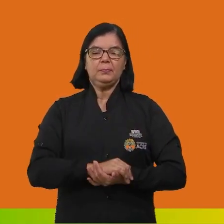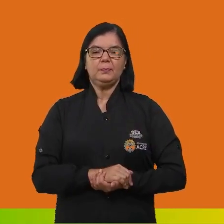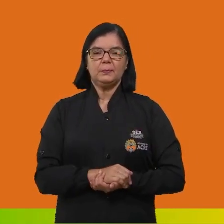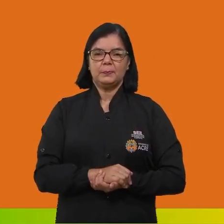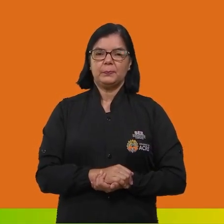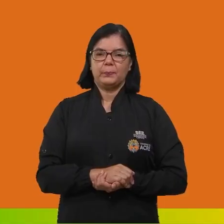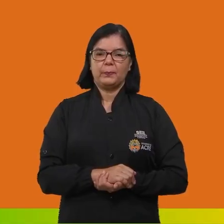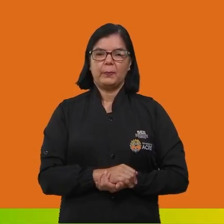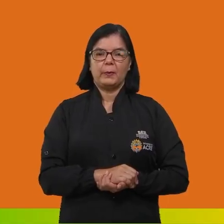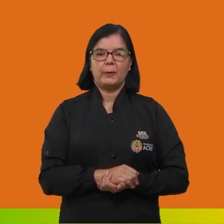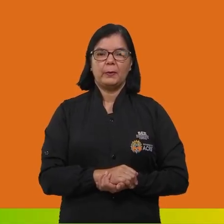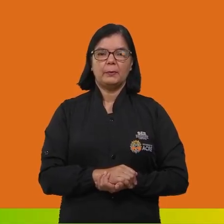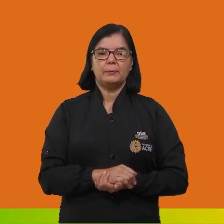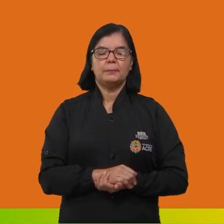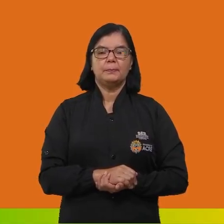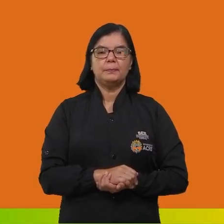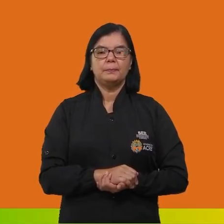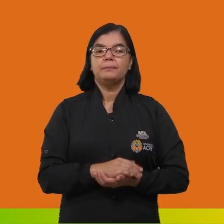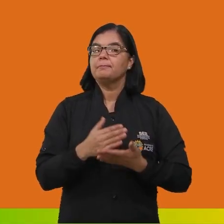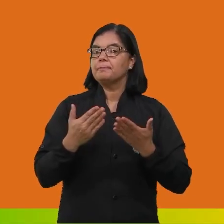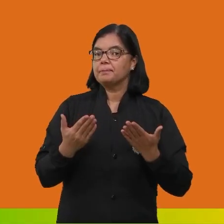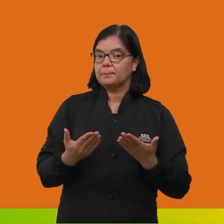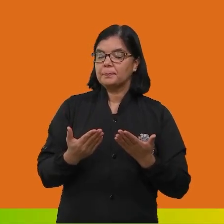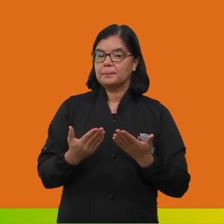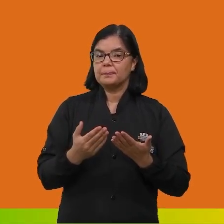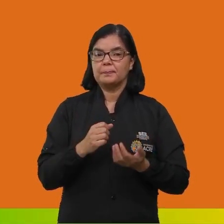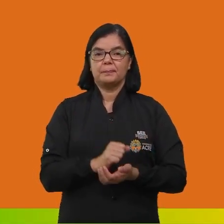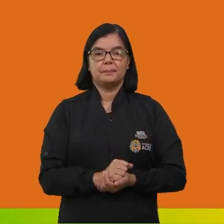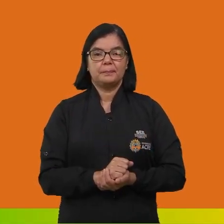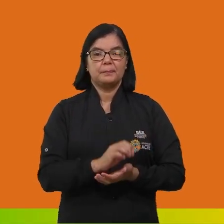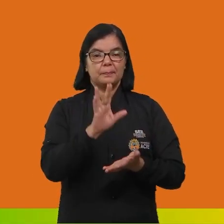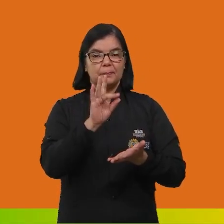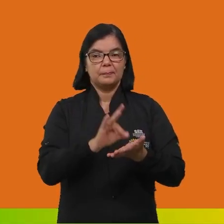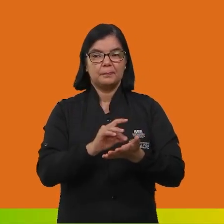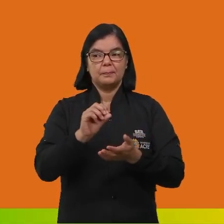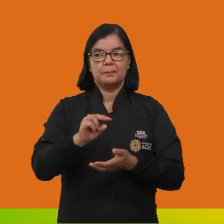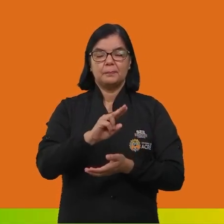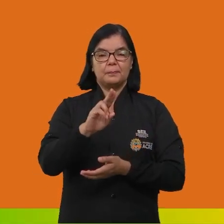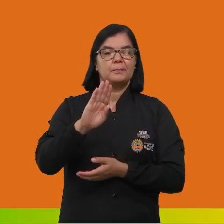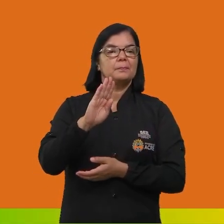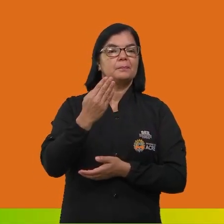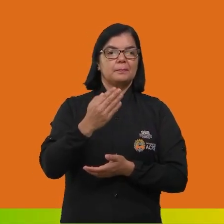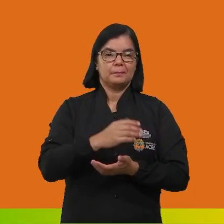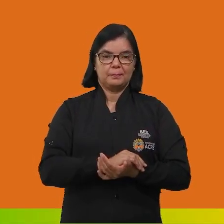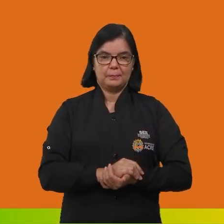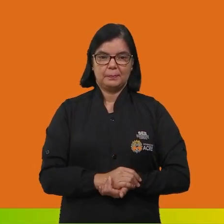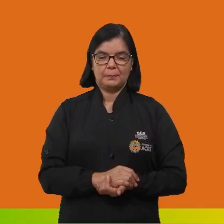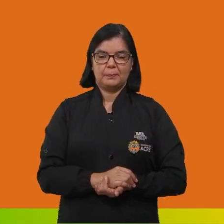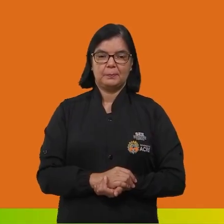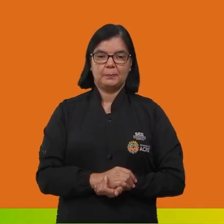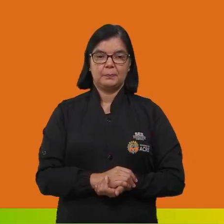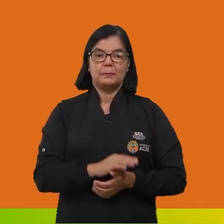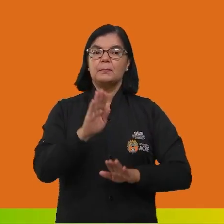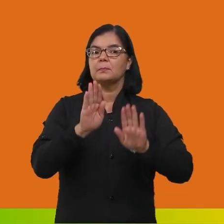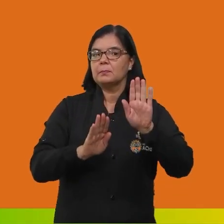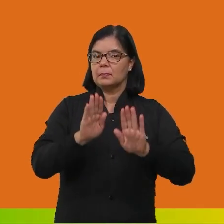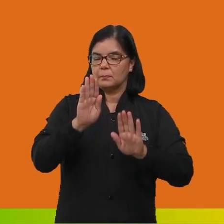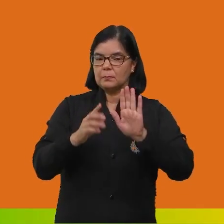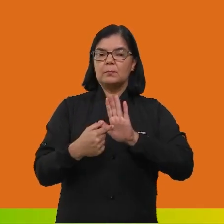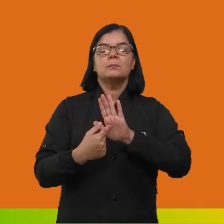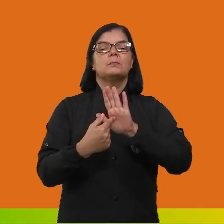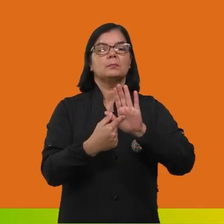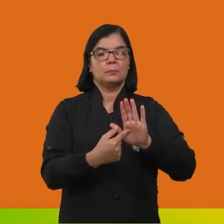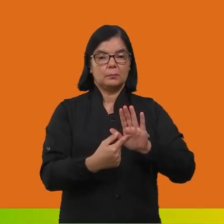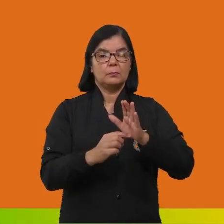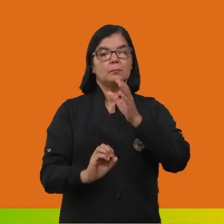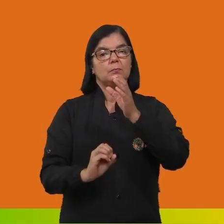verbal. E aí, essa afirmação é verdadeira ou é falsa? A pantomima é uma representação